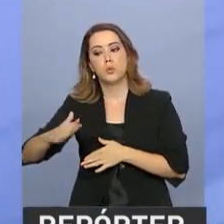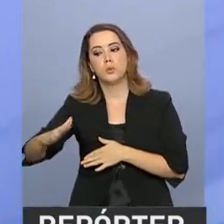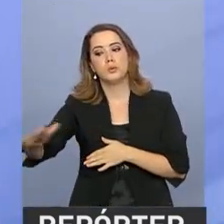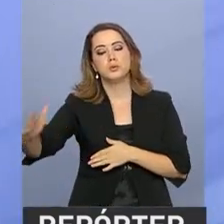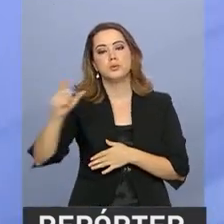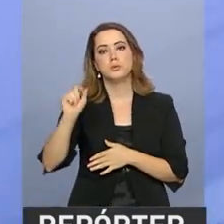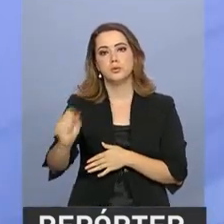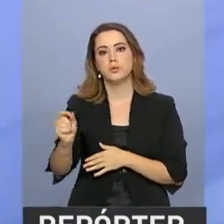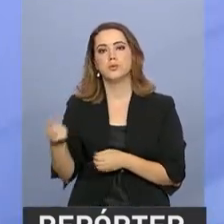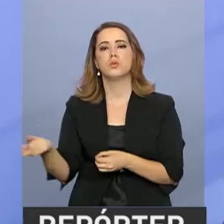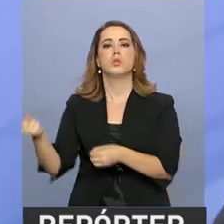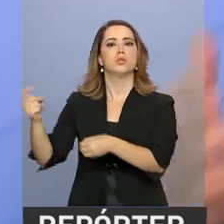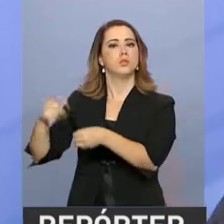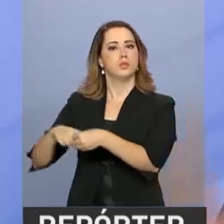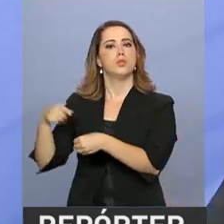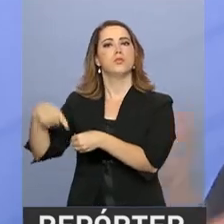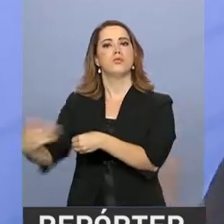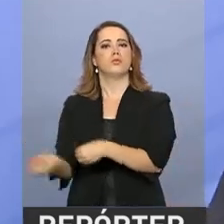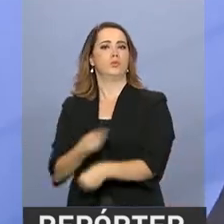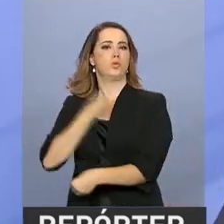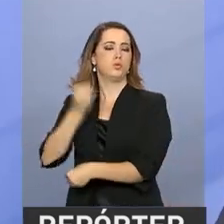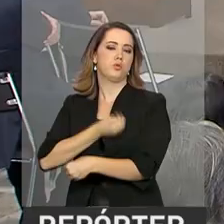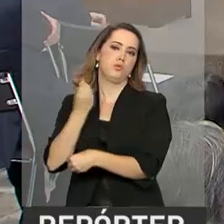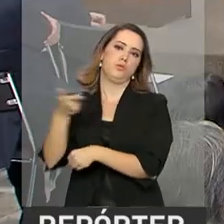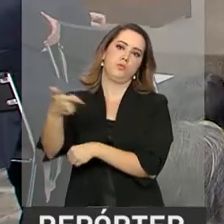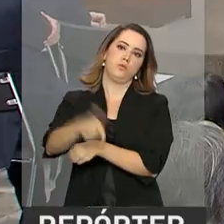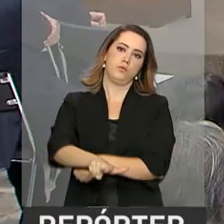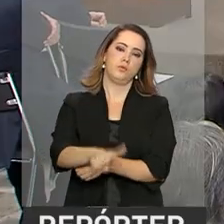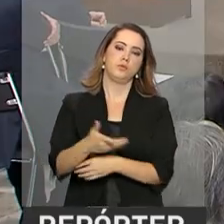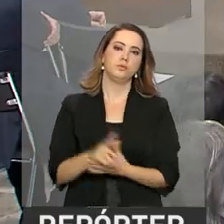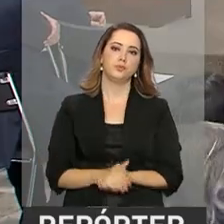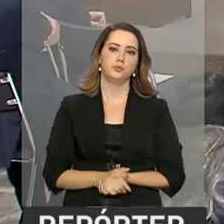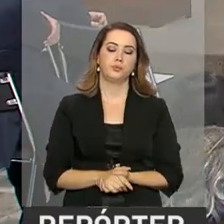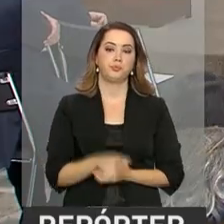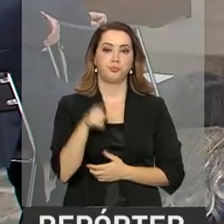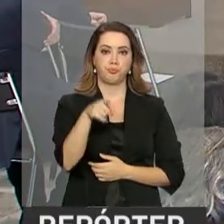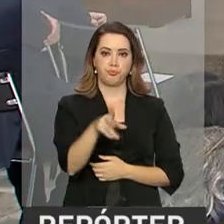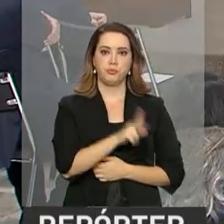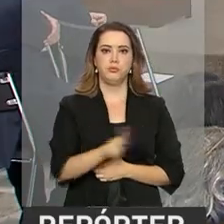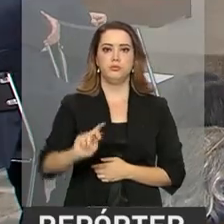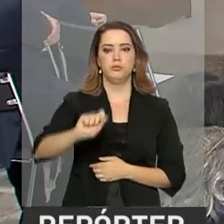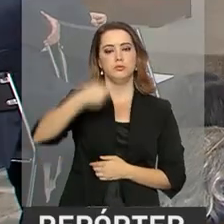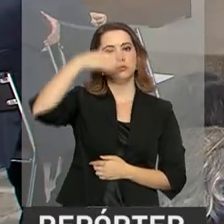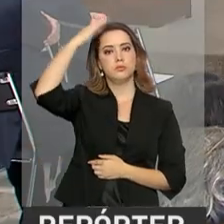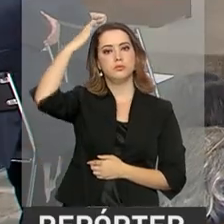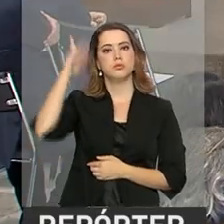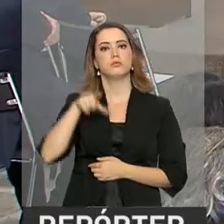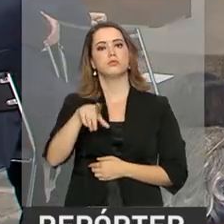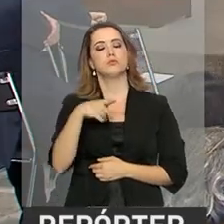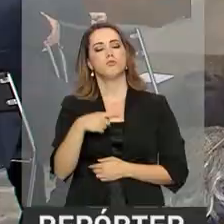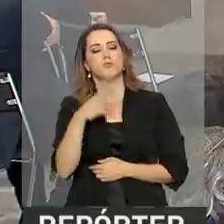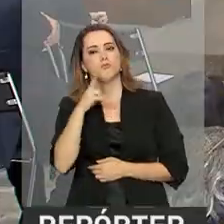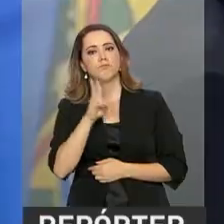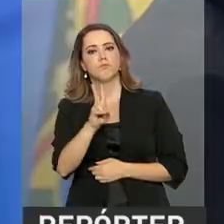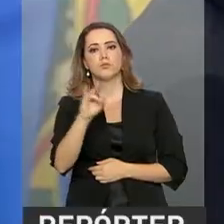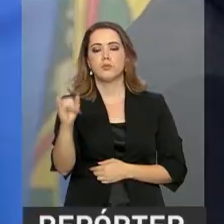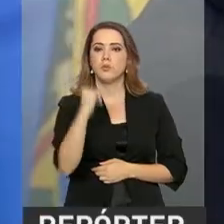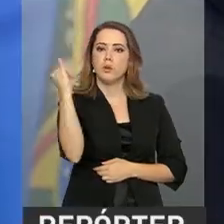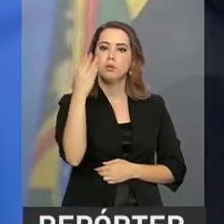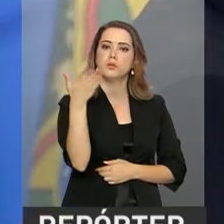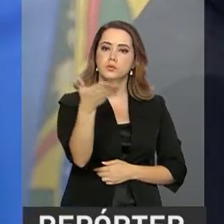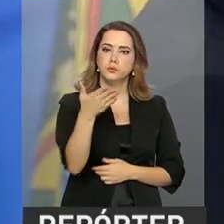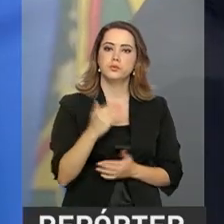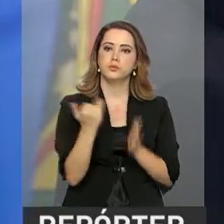Francisco volte a viver novamente. Michel Temer destacou a importância dessa iniciativa. Eu